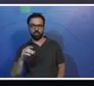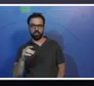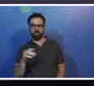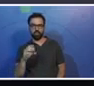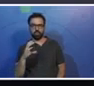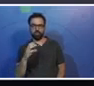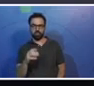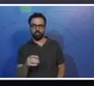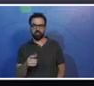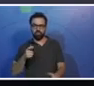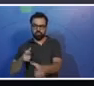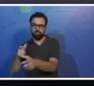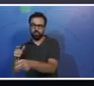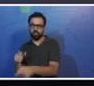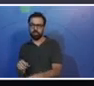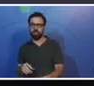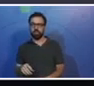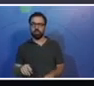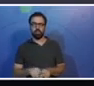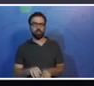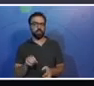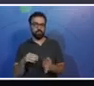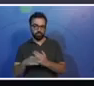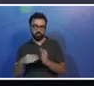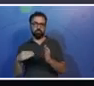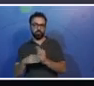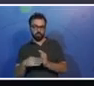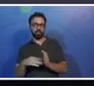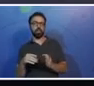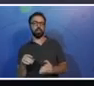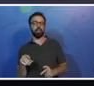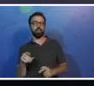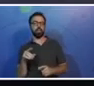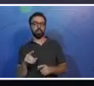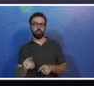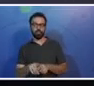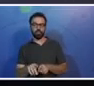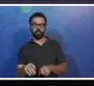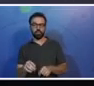matança, enguiço e miçanga.